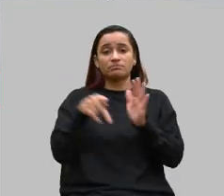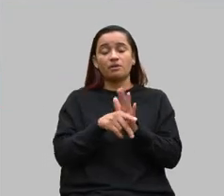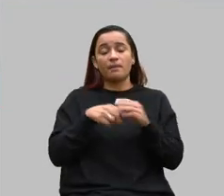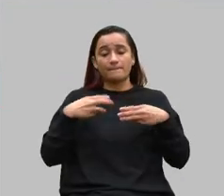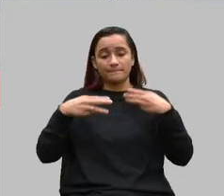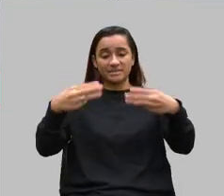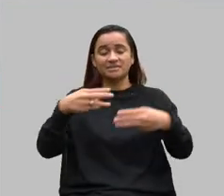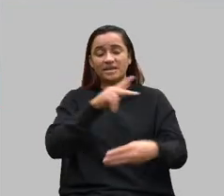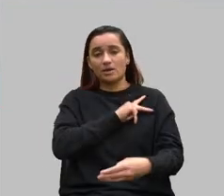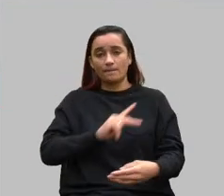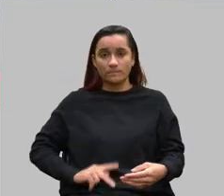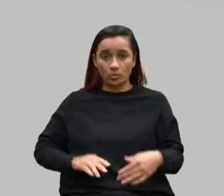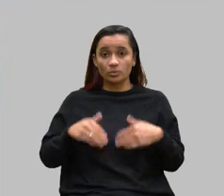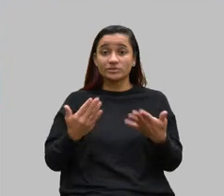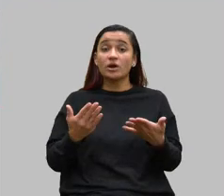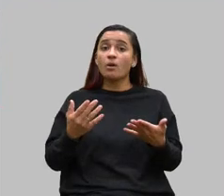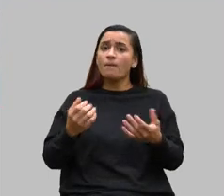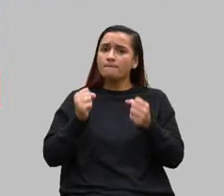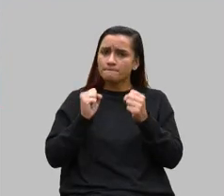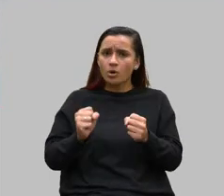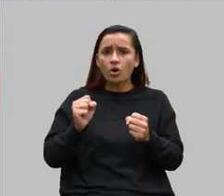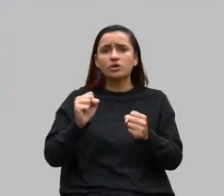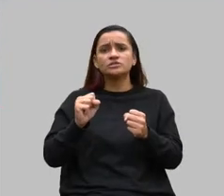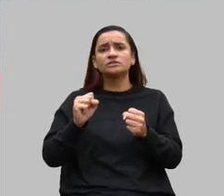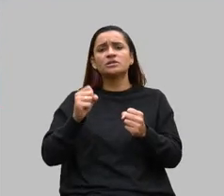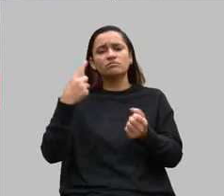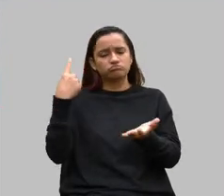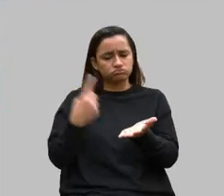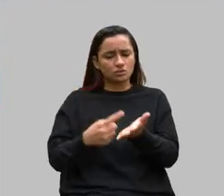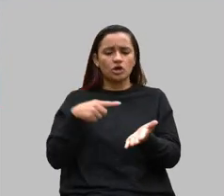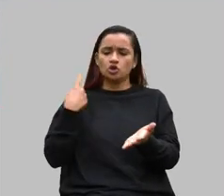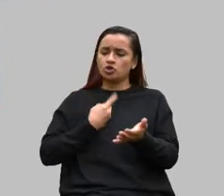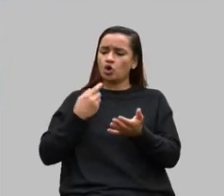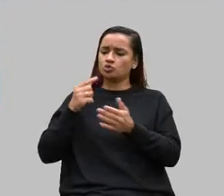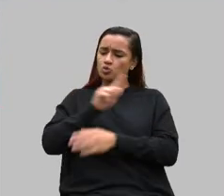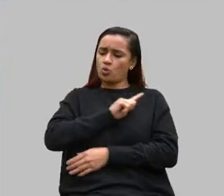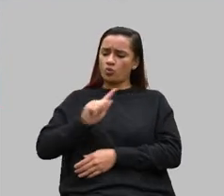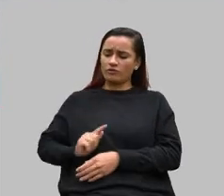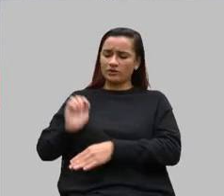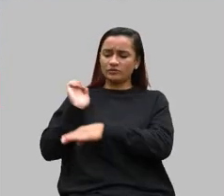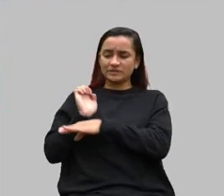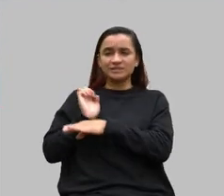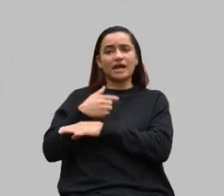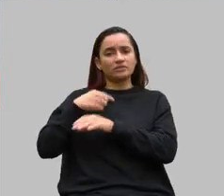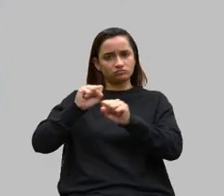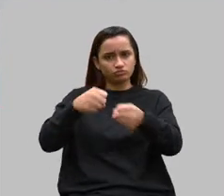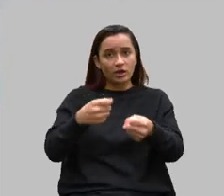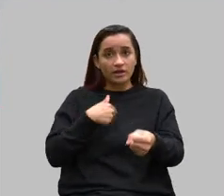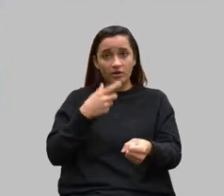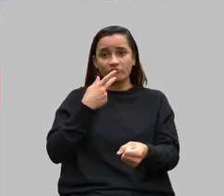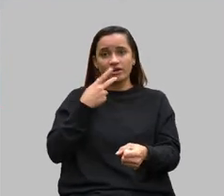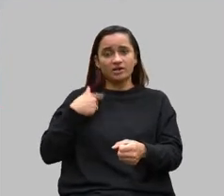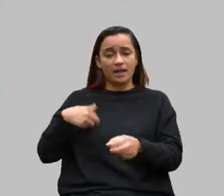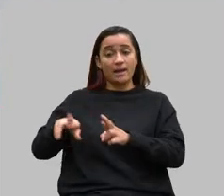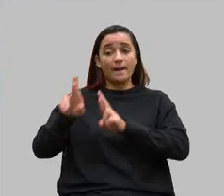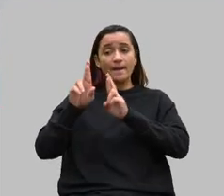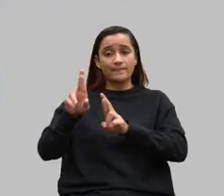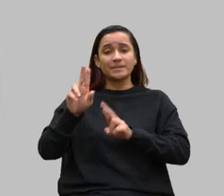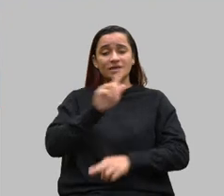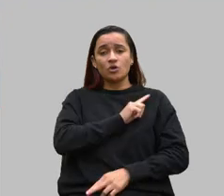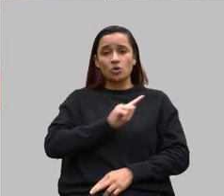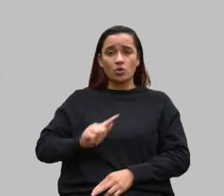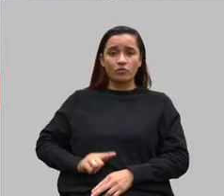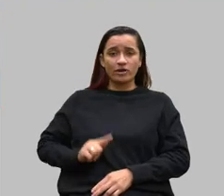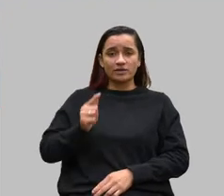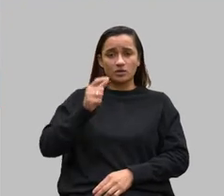podem contar com todo o engajamento do Governo do Estado falo aqui né em nome do governador Romeu zima Vamos trabalhar arduamente